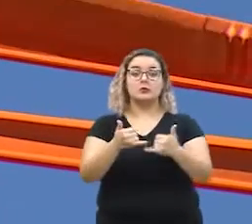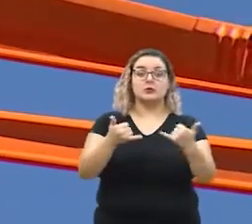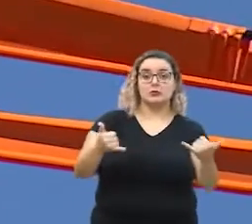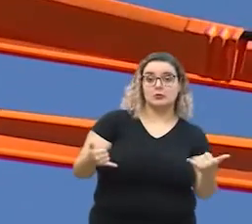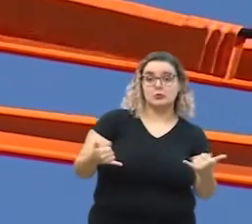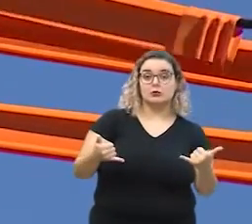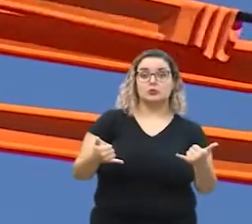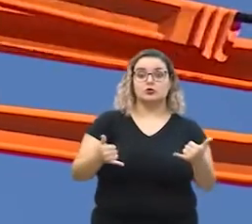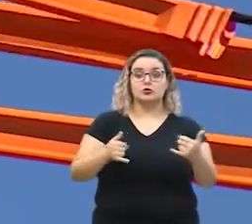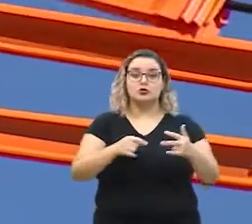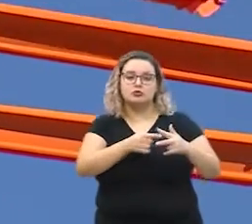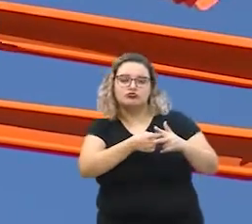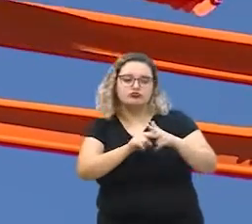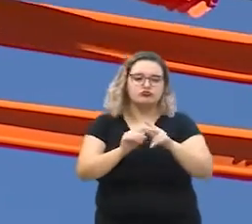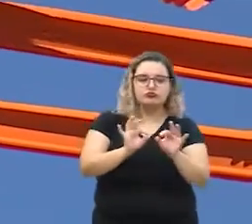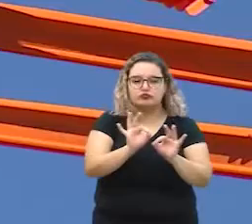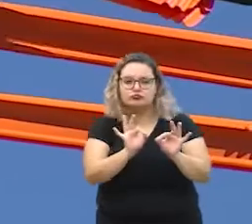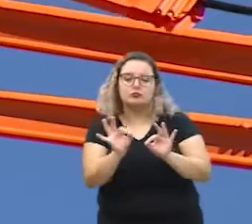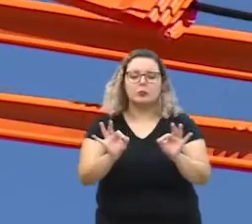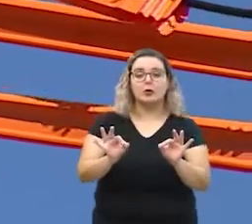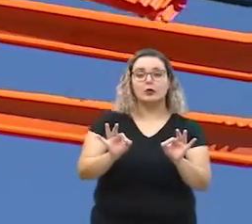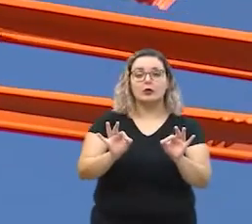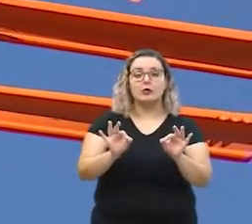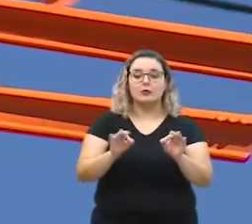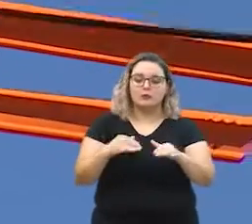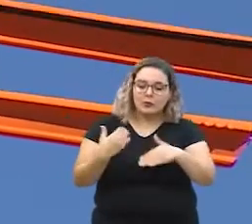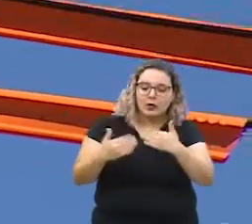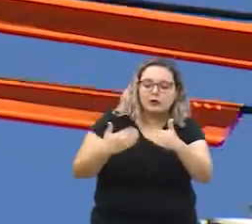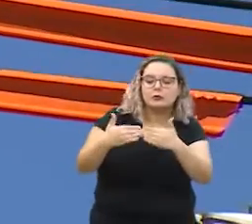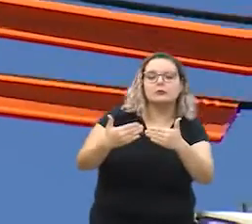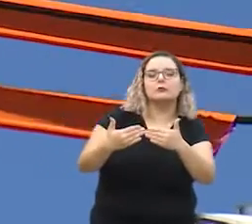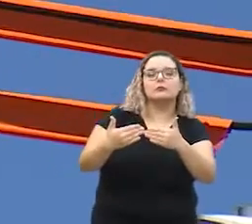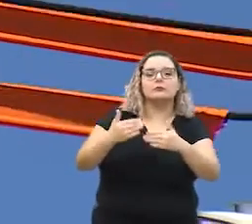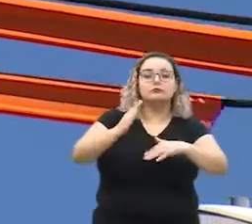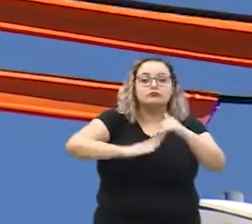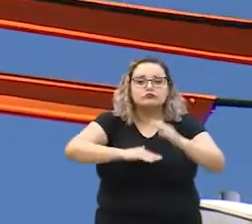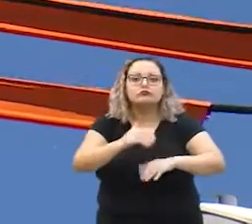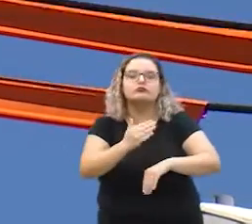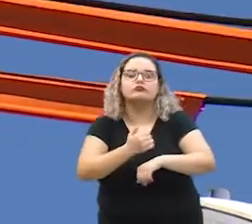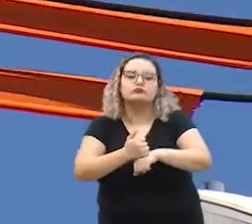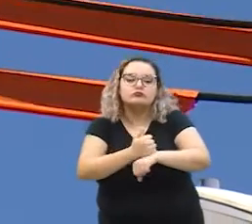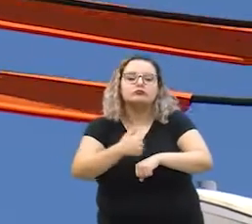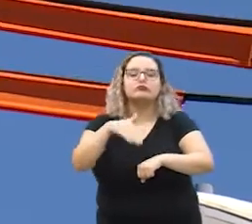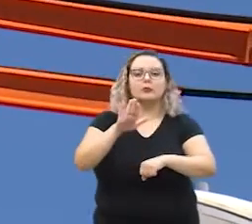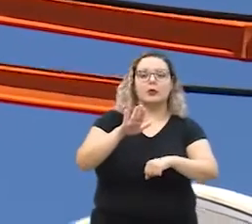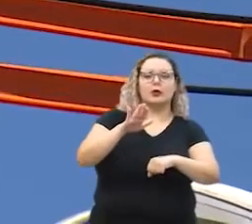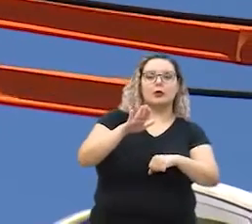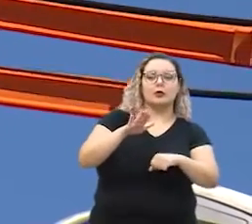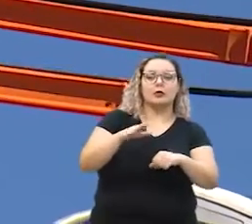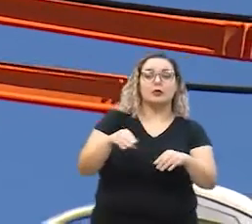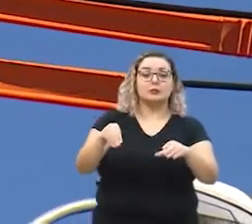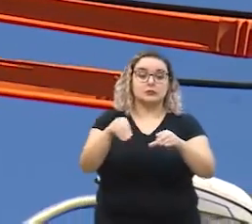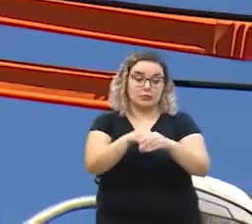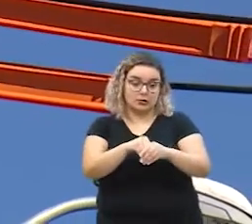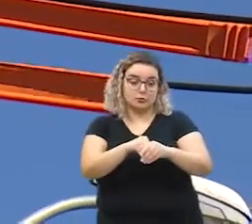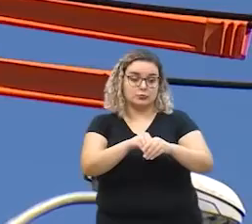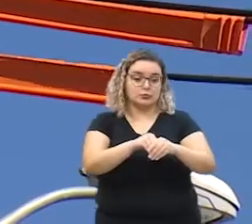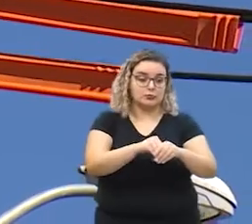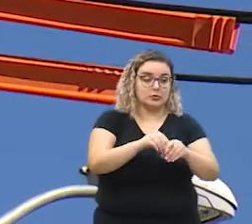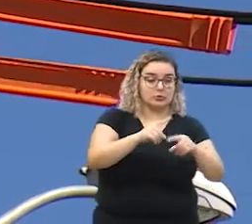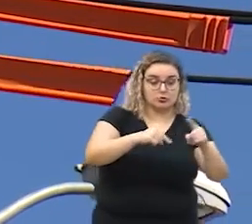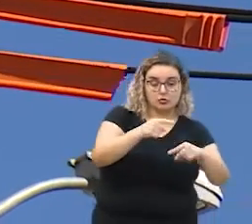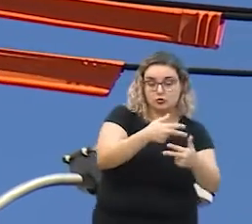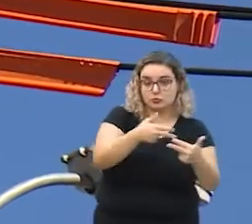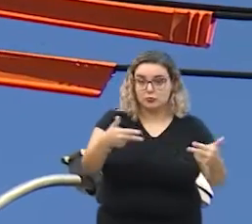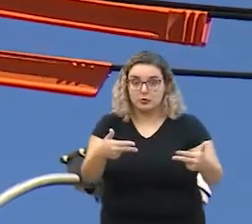de manutenção. E dentro da eletricista de manutenção, você vai se aperfeiçoando nos equipamentos, fazendo curso dentro dos equipamentos. É uma profissão